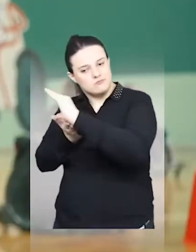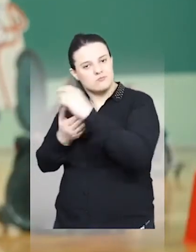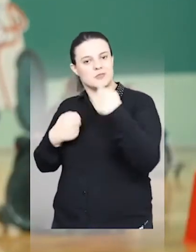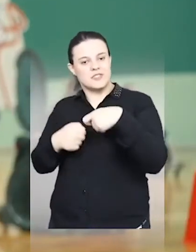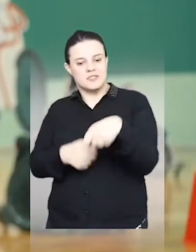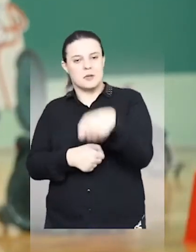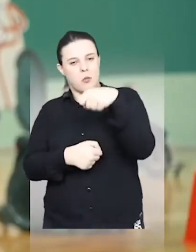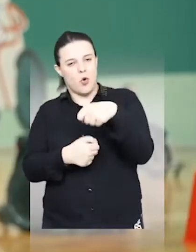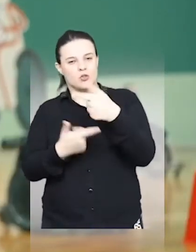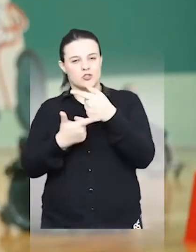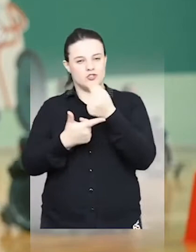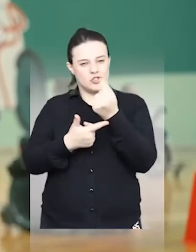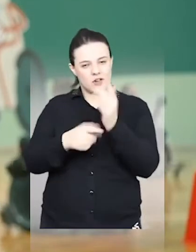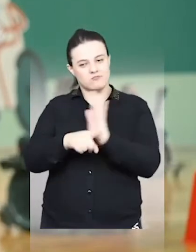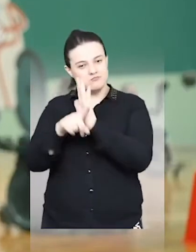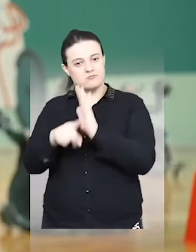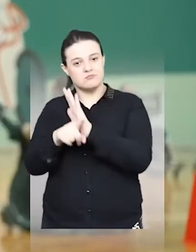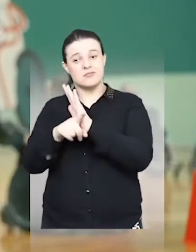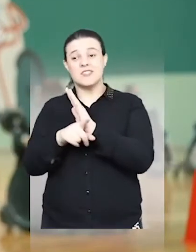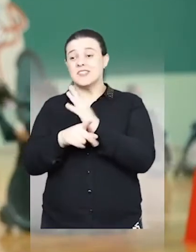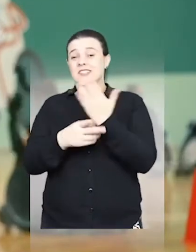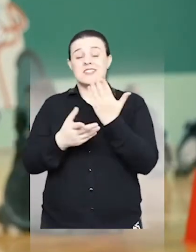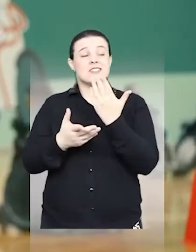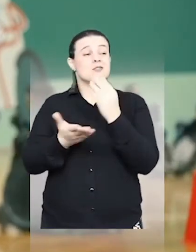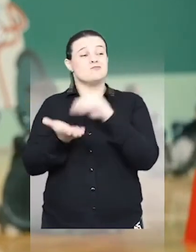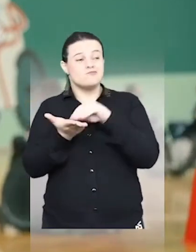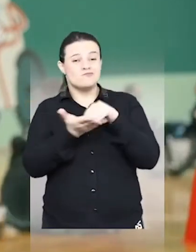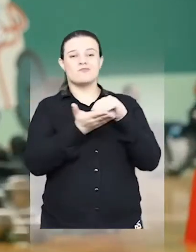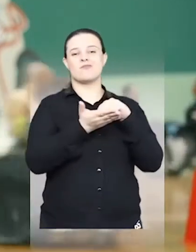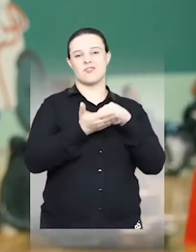questão de bolsa, como eu disse, é intermitente,